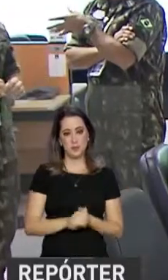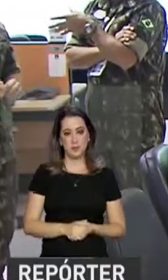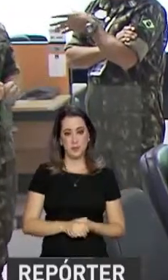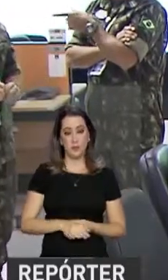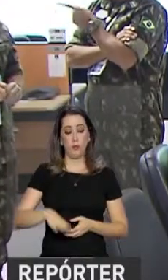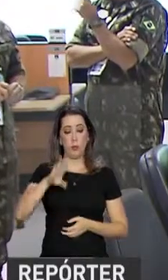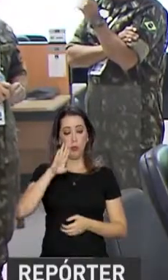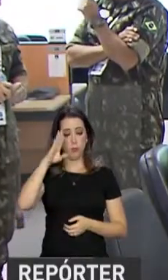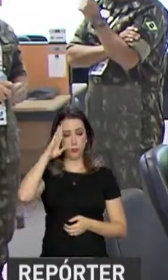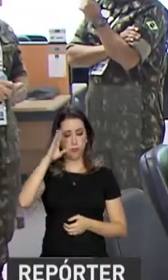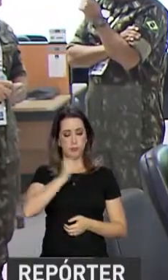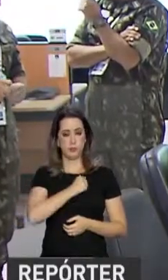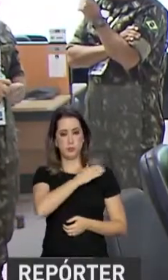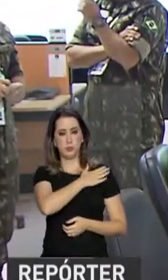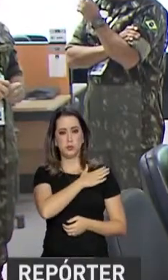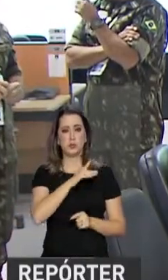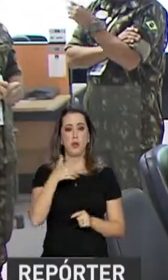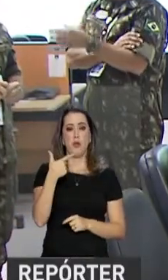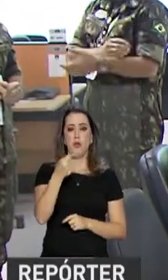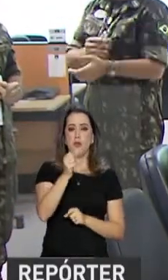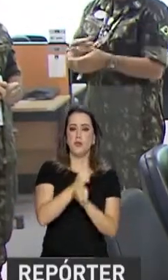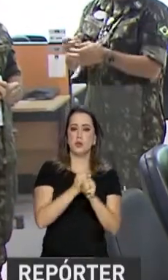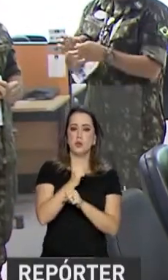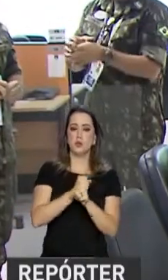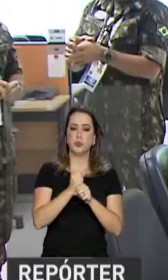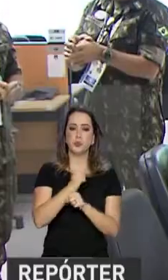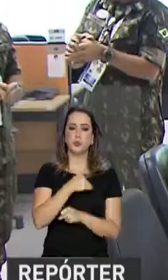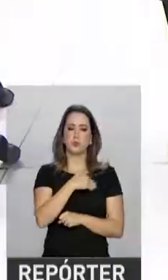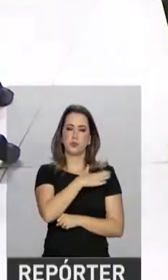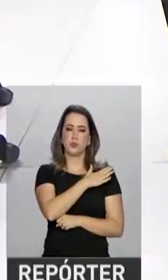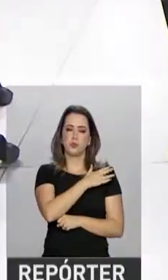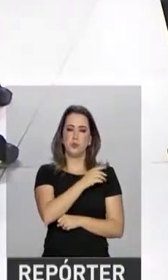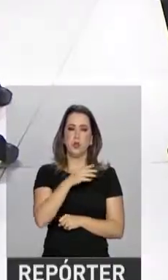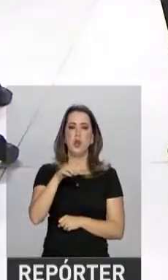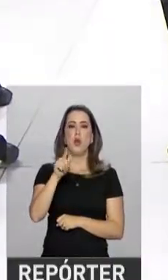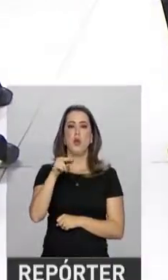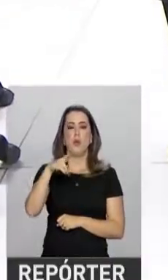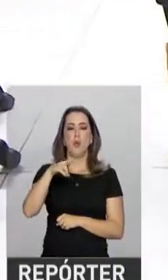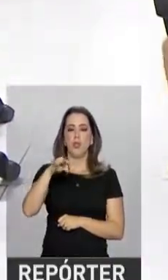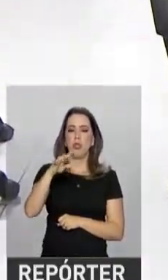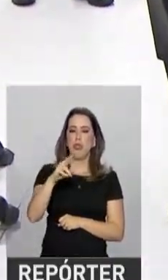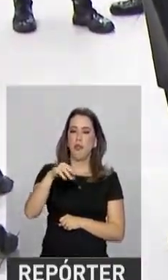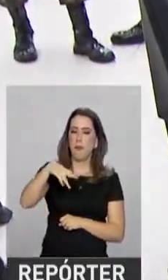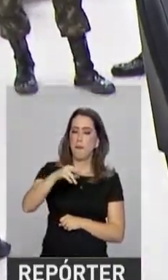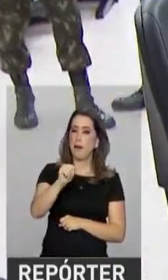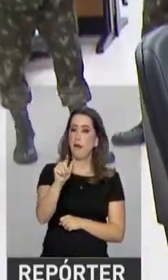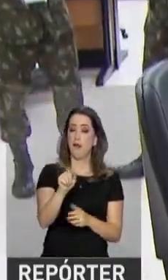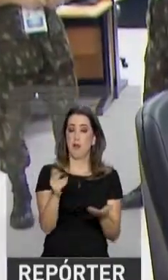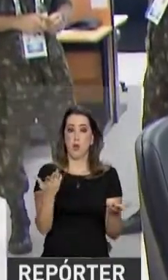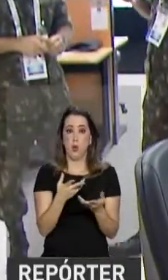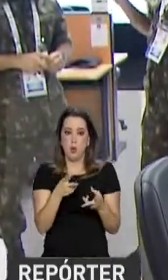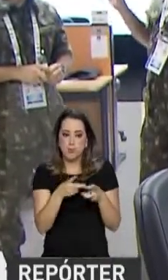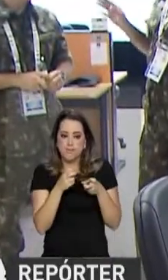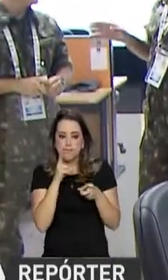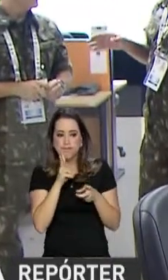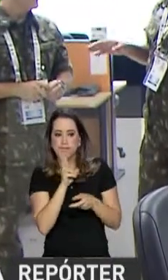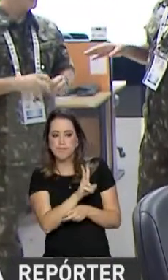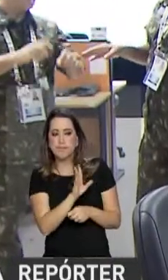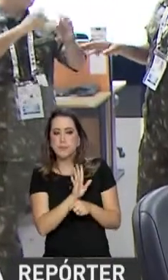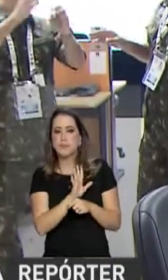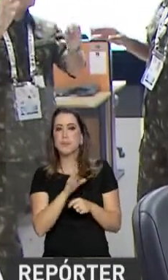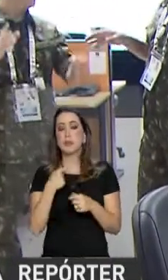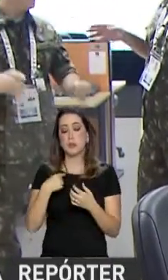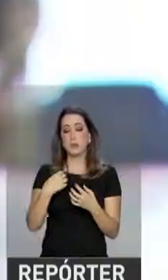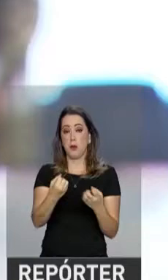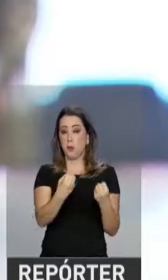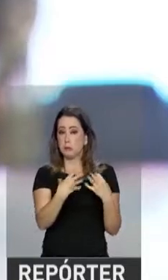tenente-coronel Toledo está há 20 anos no Exército da Guatemala. Atualmente participa como observador de uma missão de paz na Costa